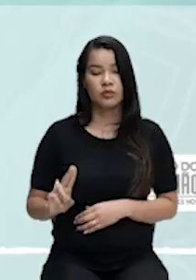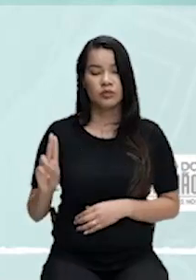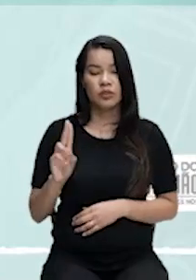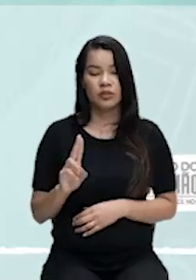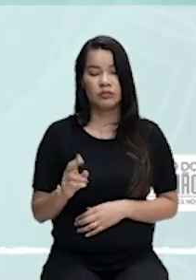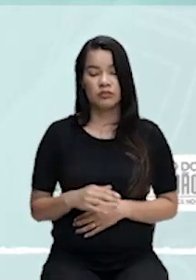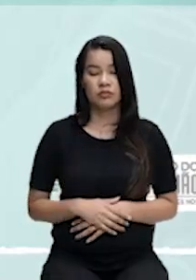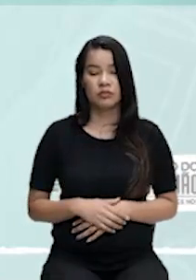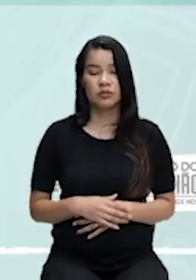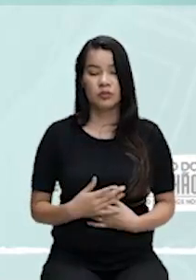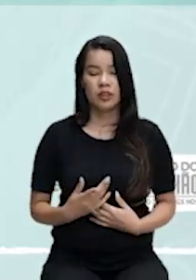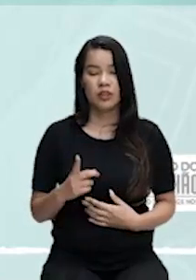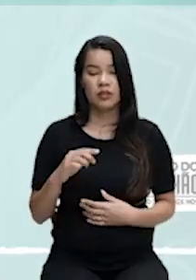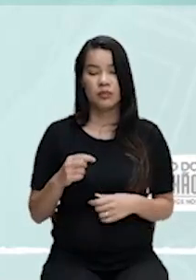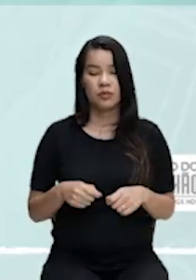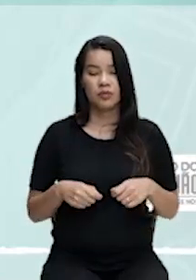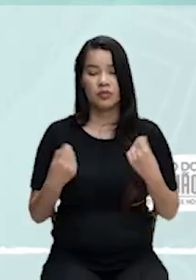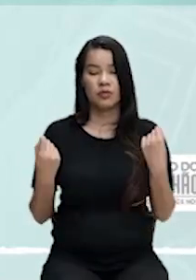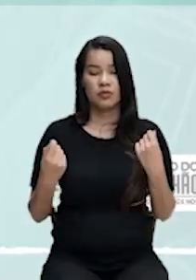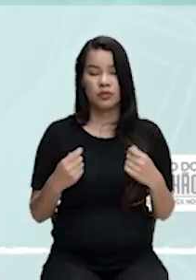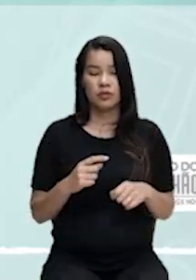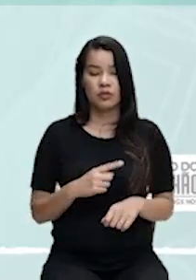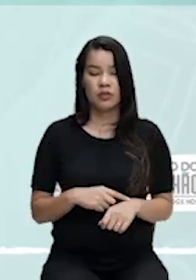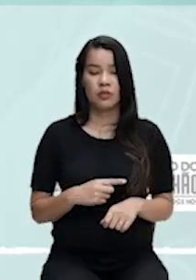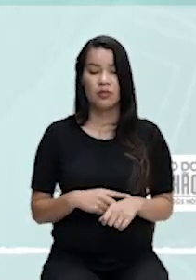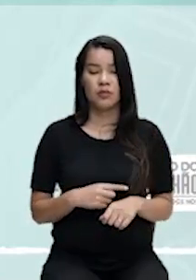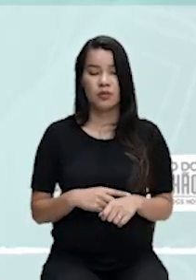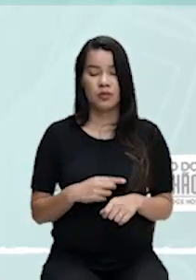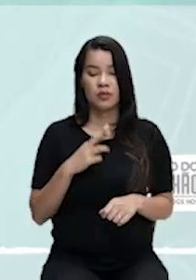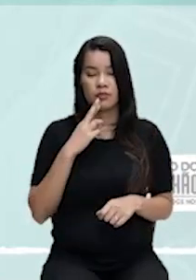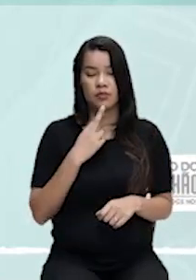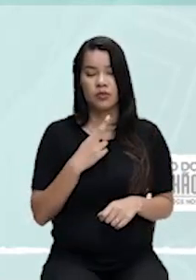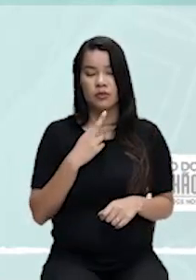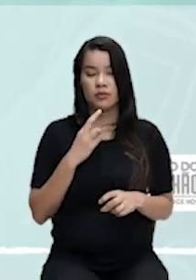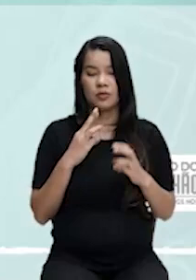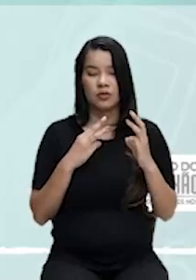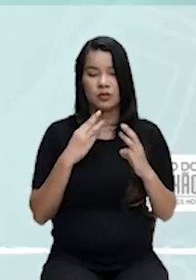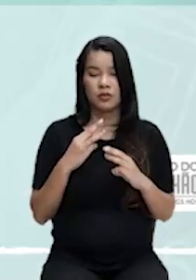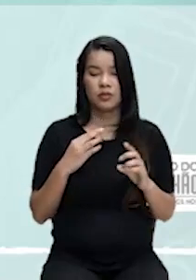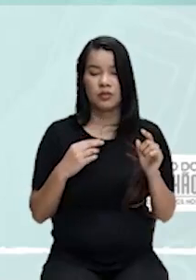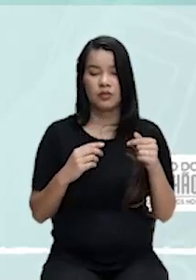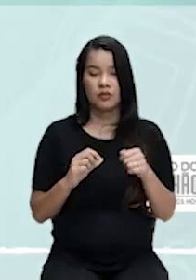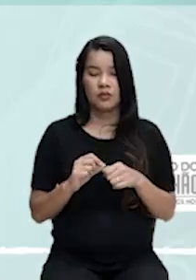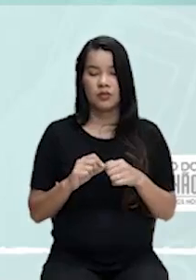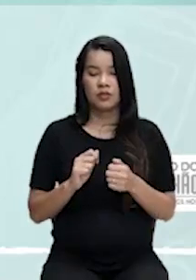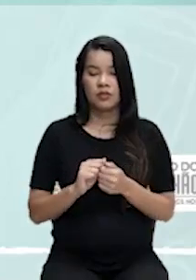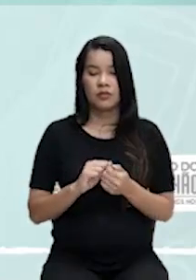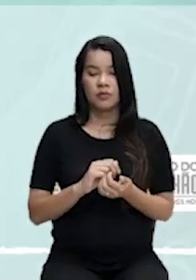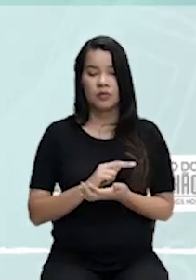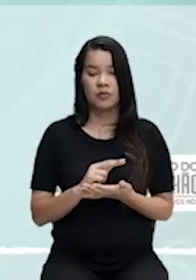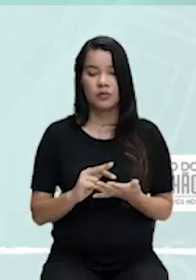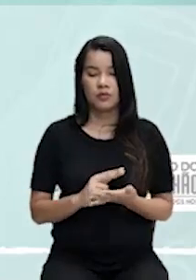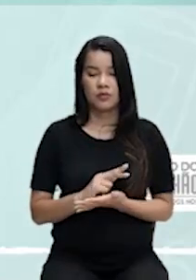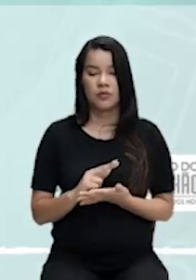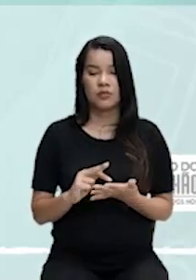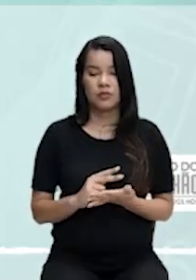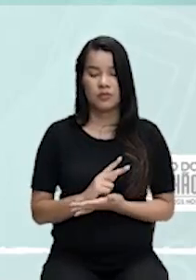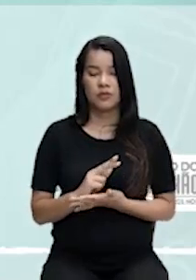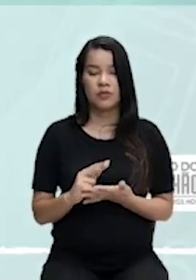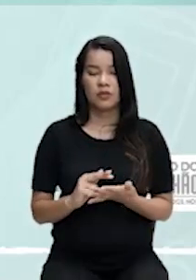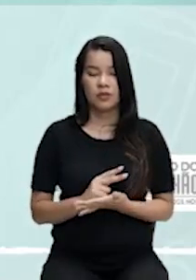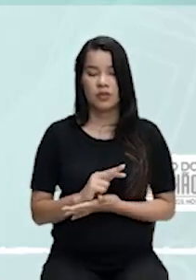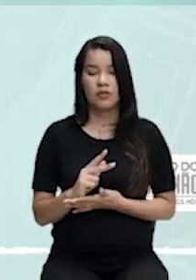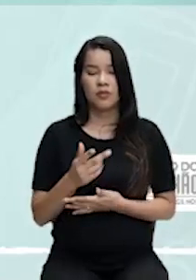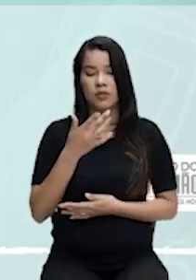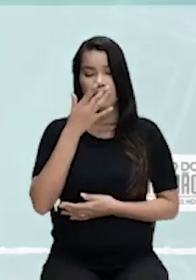smartphone, tornando impossível por um tempo responder mensagens por aplicativo do Facebook. Isso fez com que milhões de pessoas o